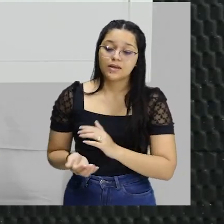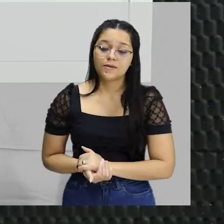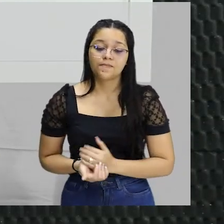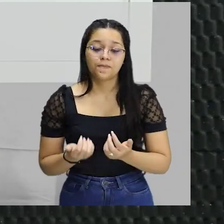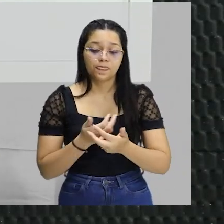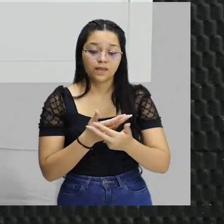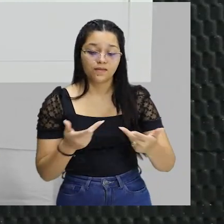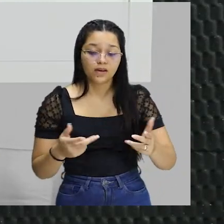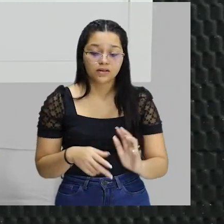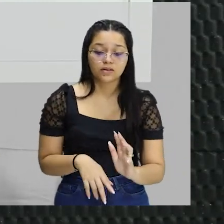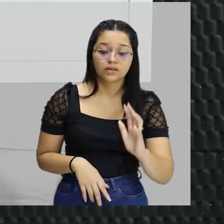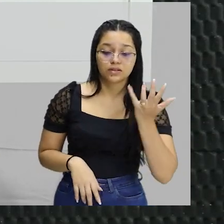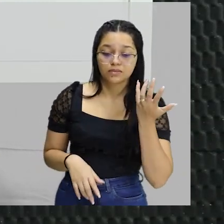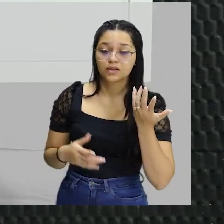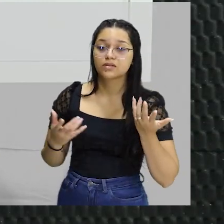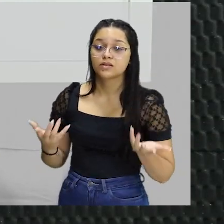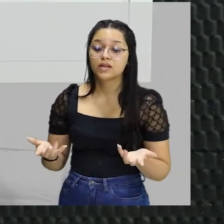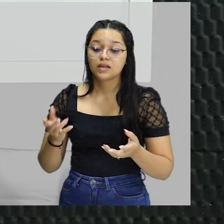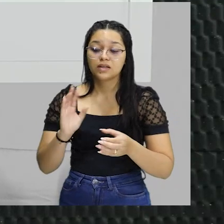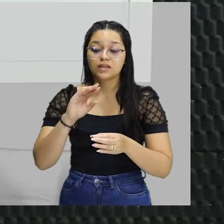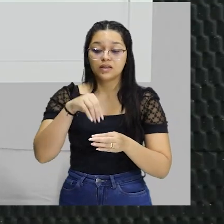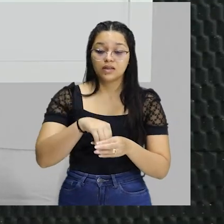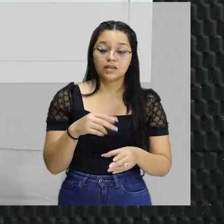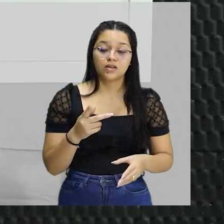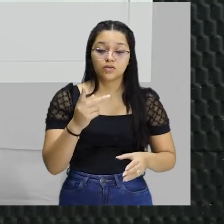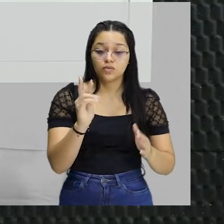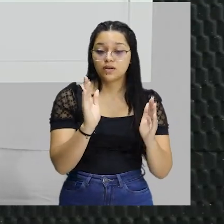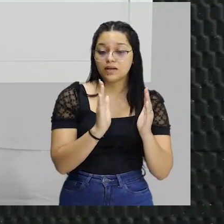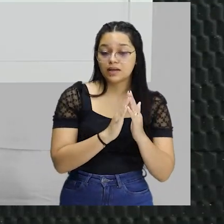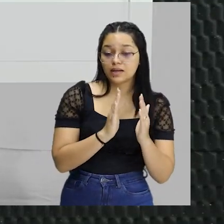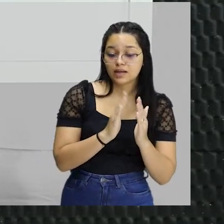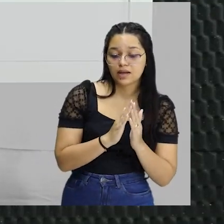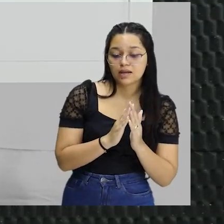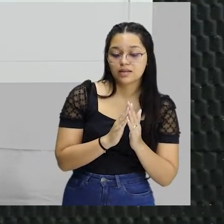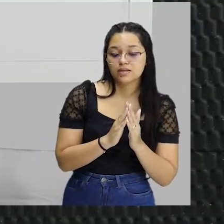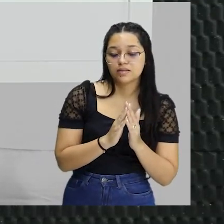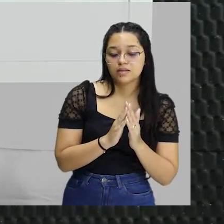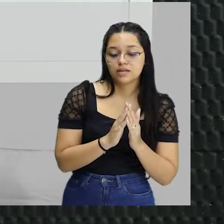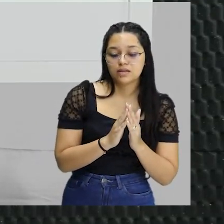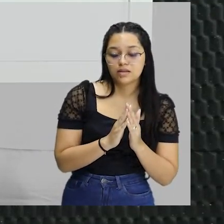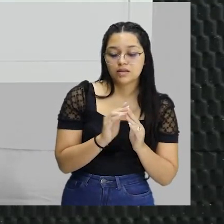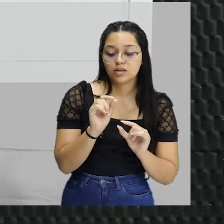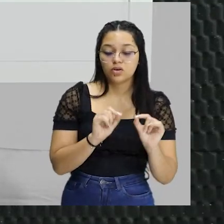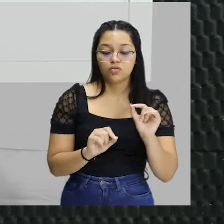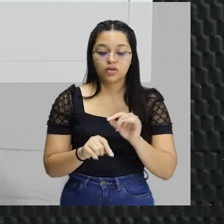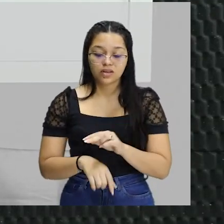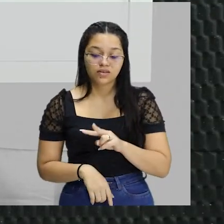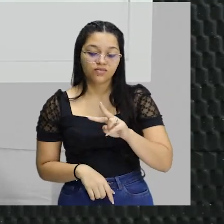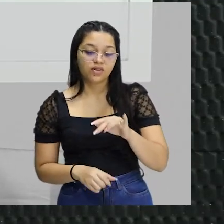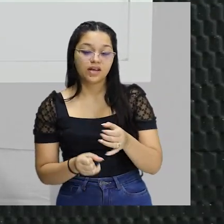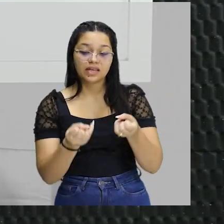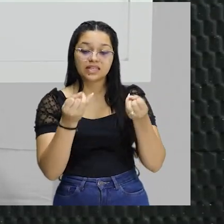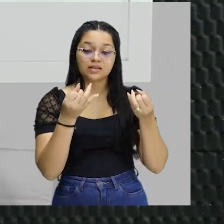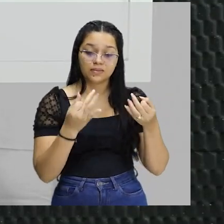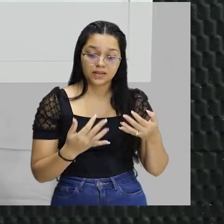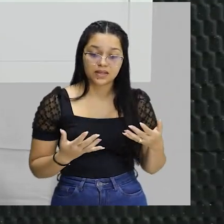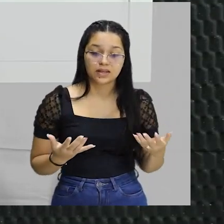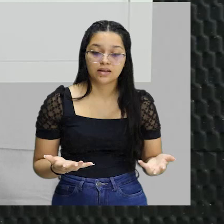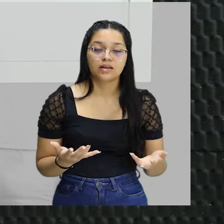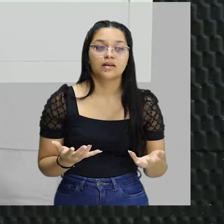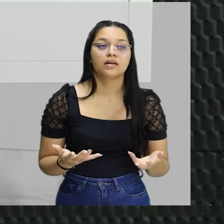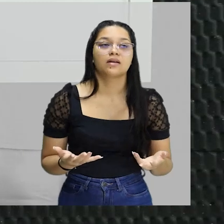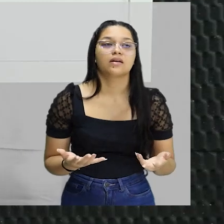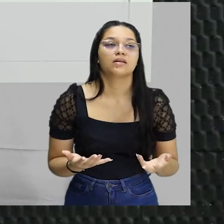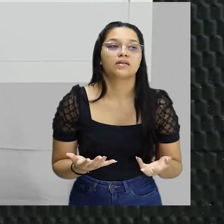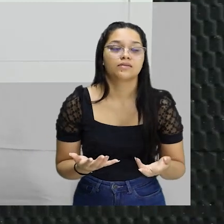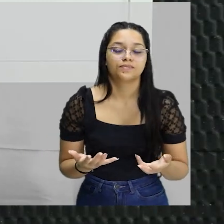muitas situações dentro da sua casa que o que vai explicar,